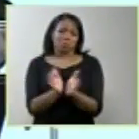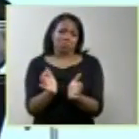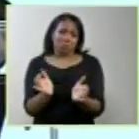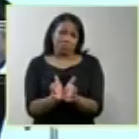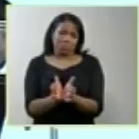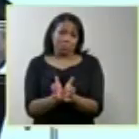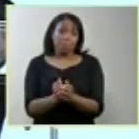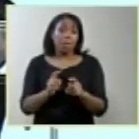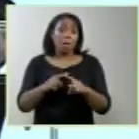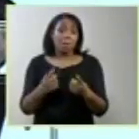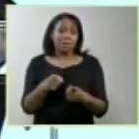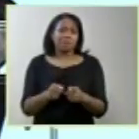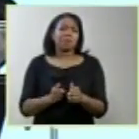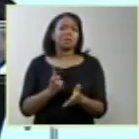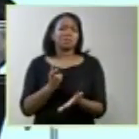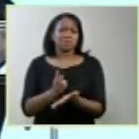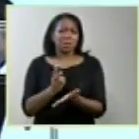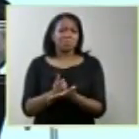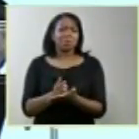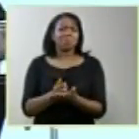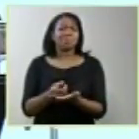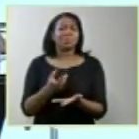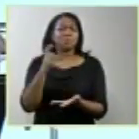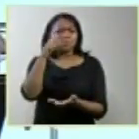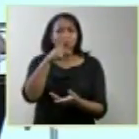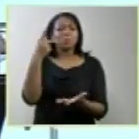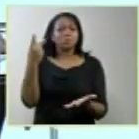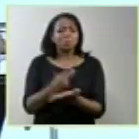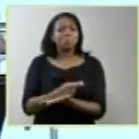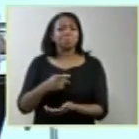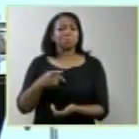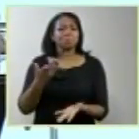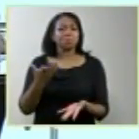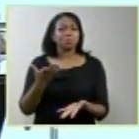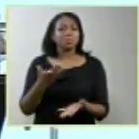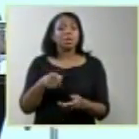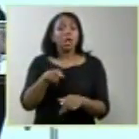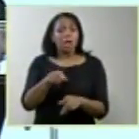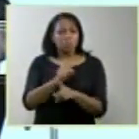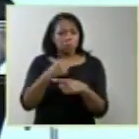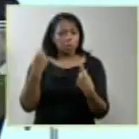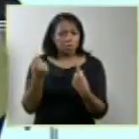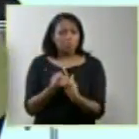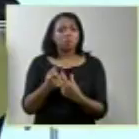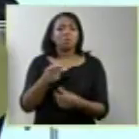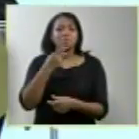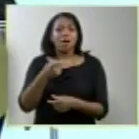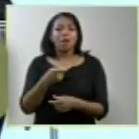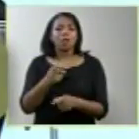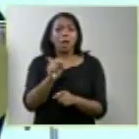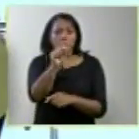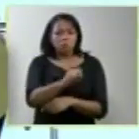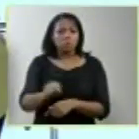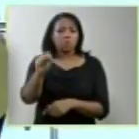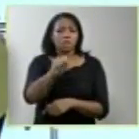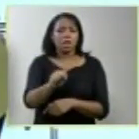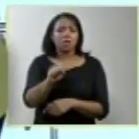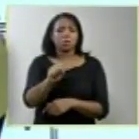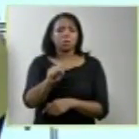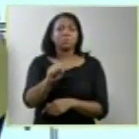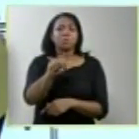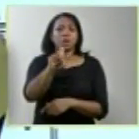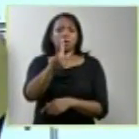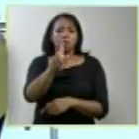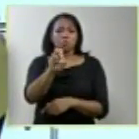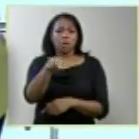é das mais frequentes que existe. E quem é a Sociedade Brasileira de Genética Médica? É uma entidade,